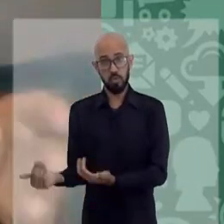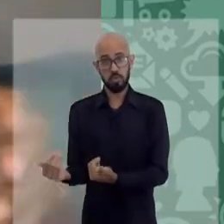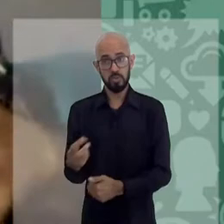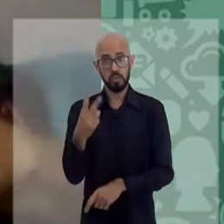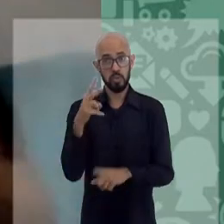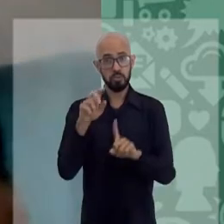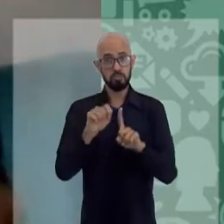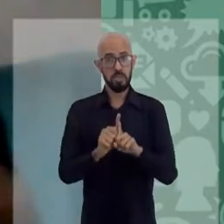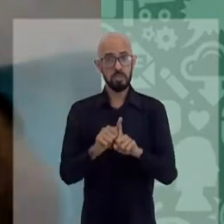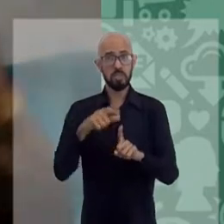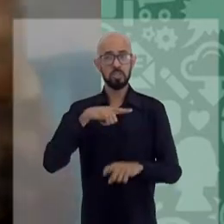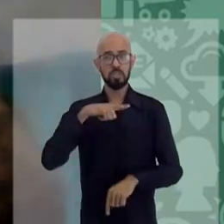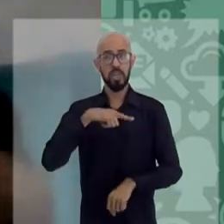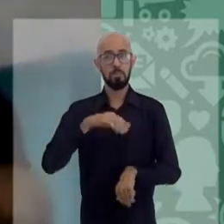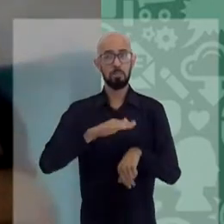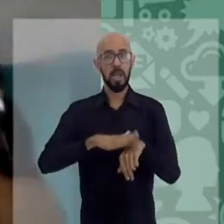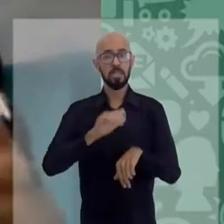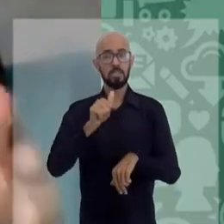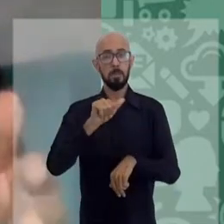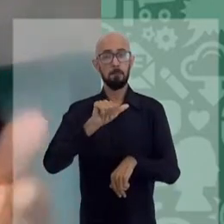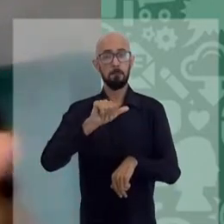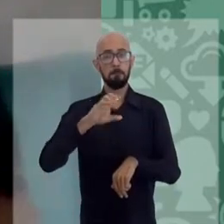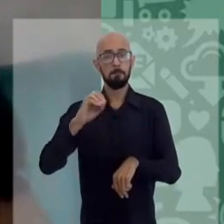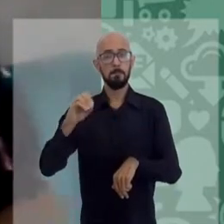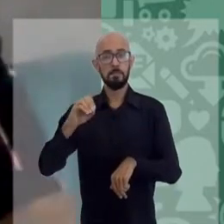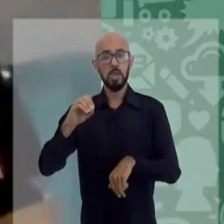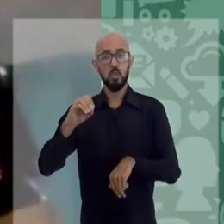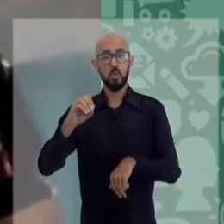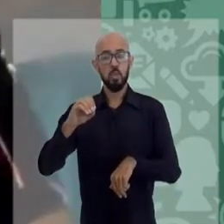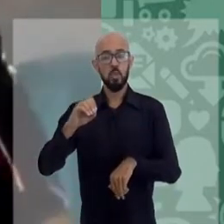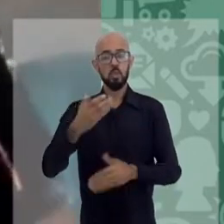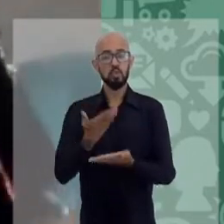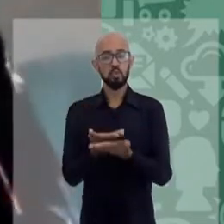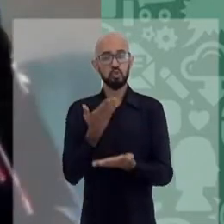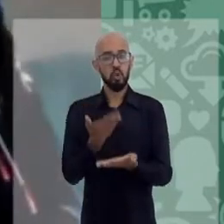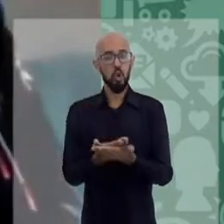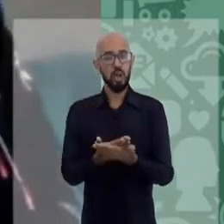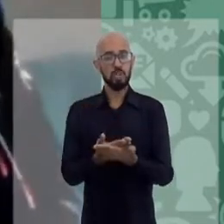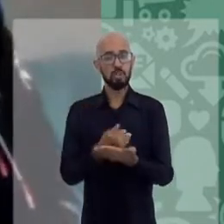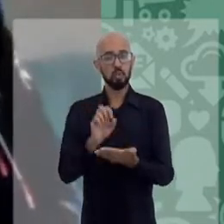2 meses a gente tem pelo menos mil e tantas escolas ocupadas pelo país inteiro,